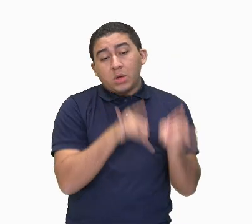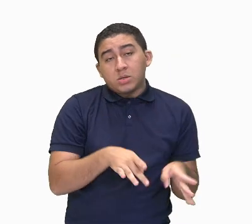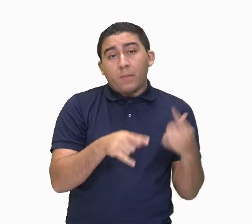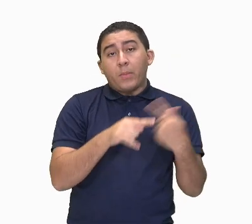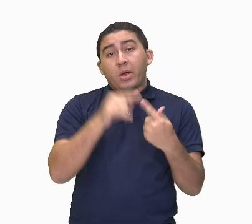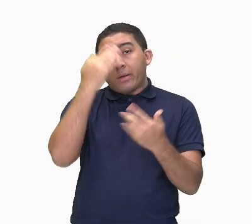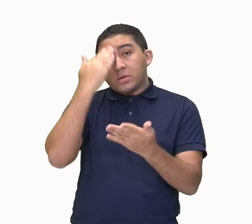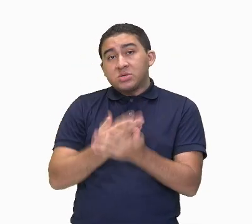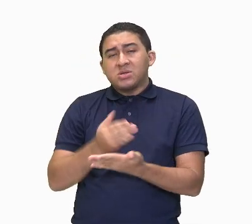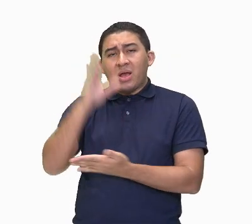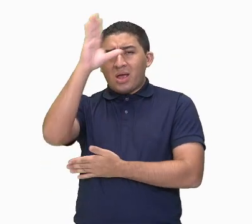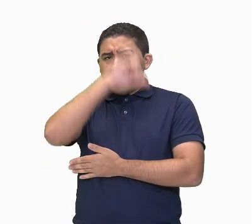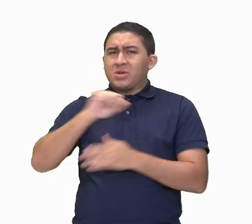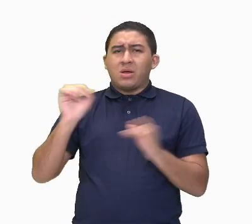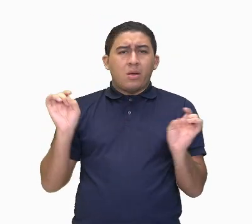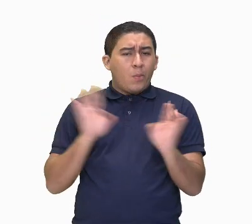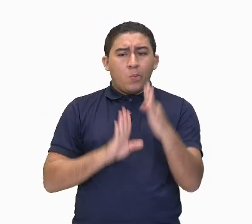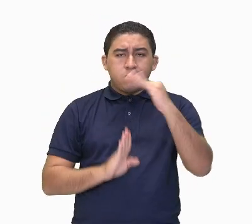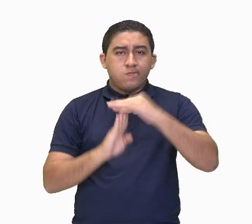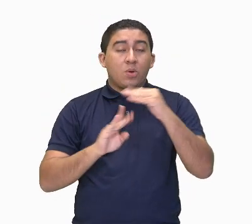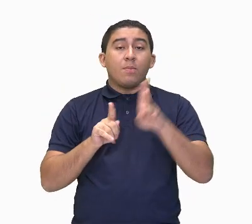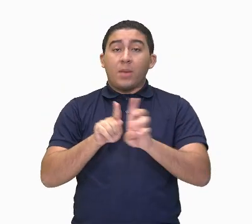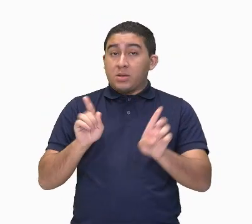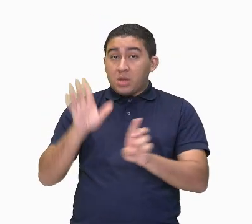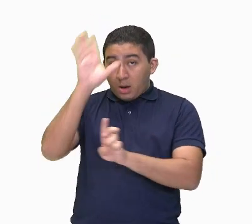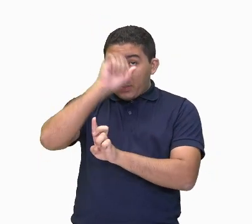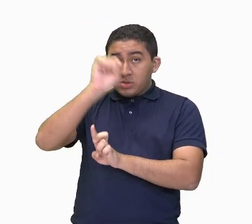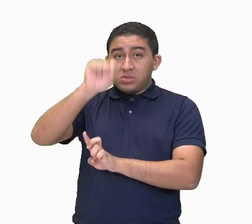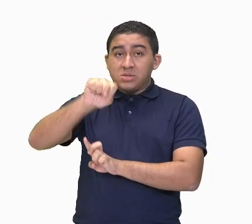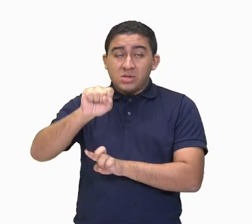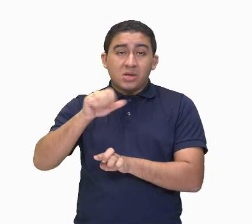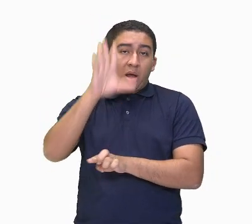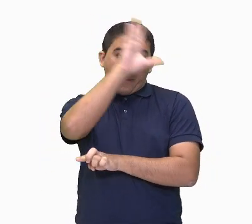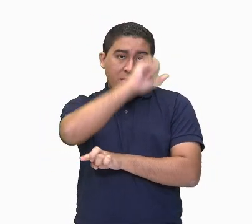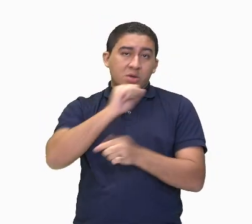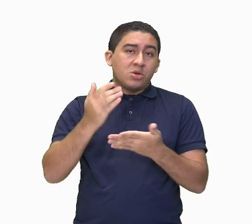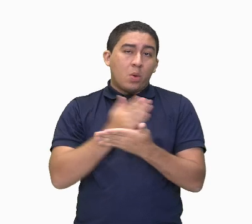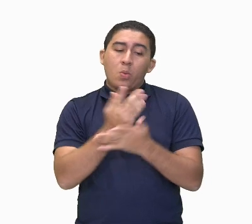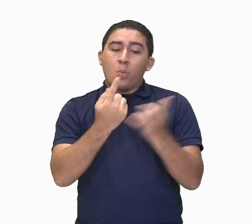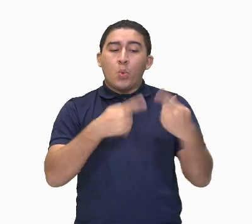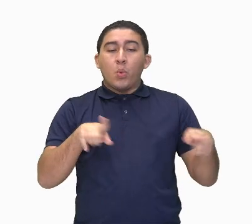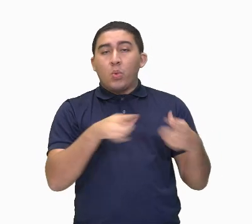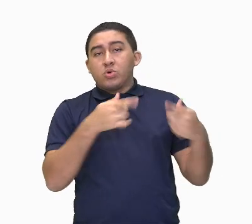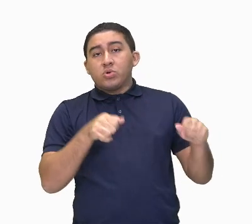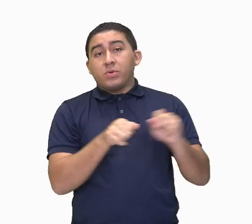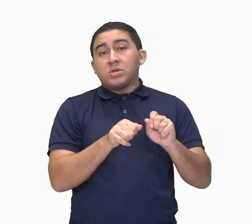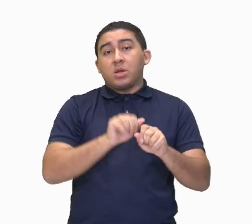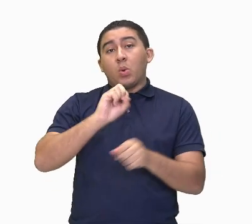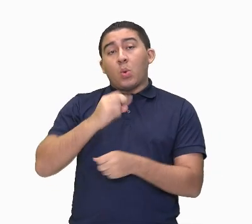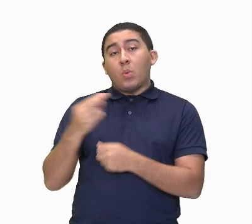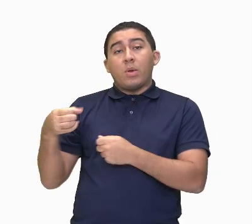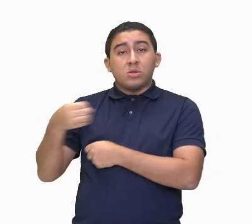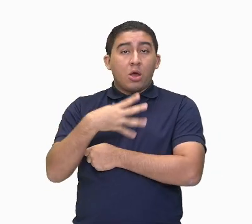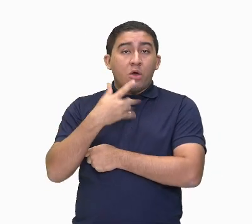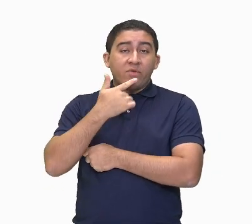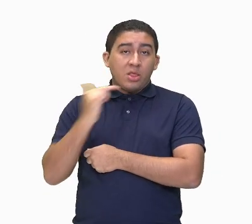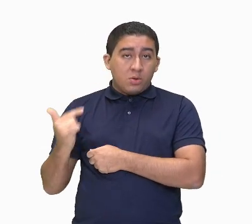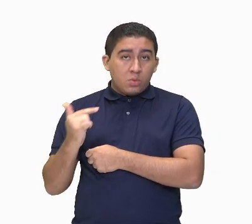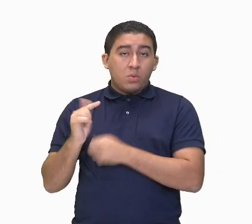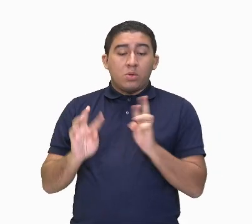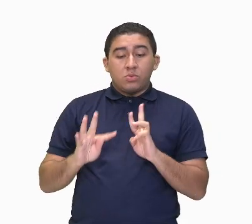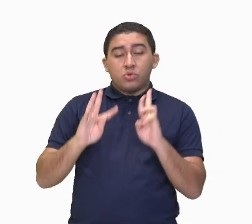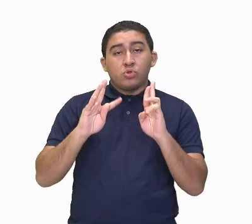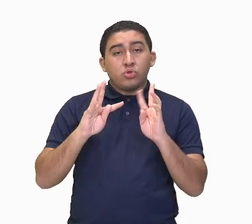que não vão aprender mais, mas aprende sim, né? Aprende a tocar um instrumento, aprende um novo idioma, por exemplo, então está relacionado